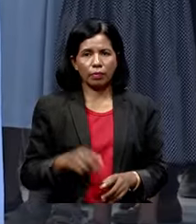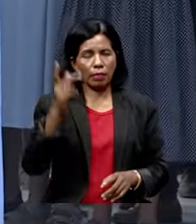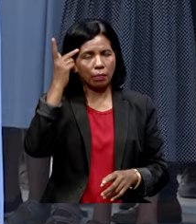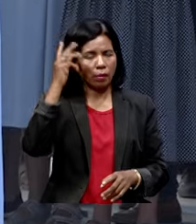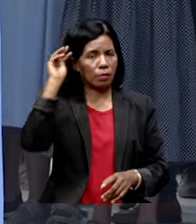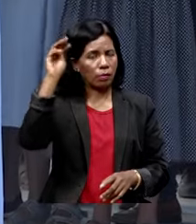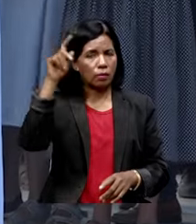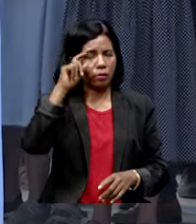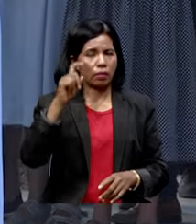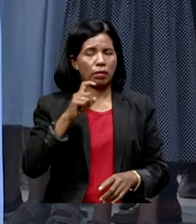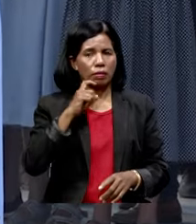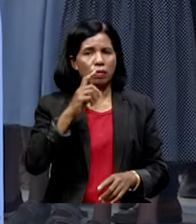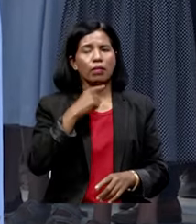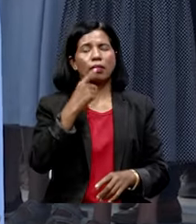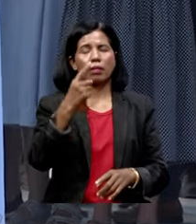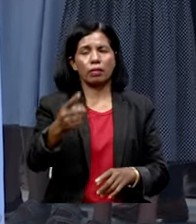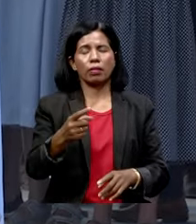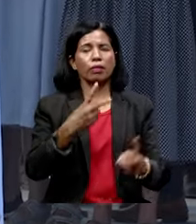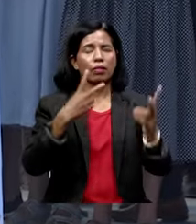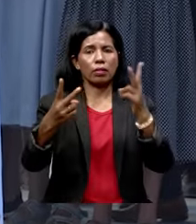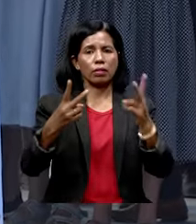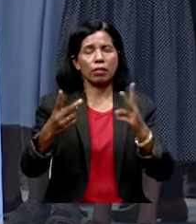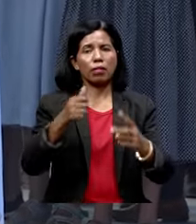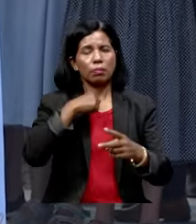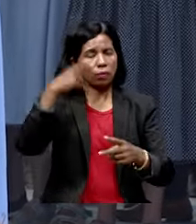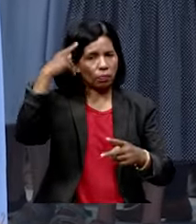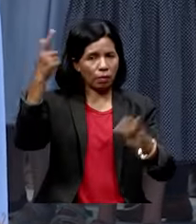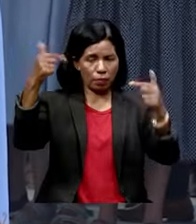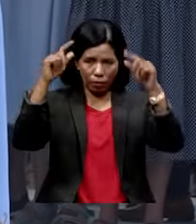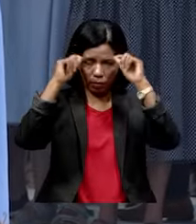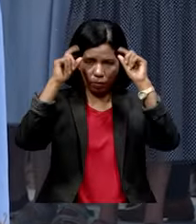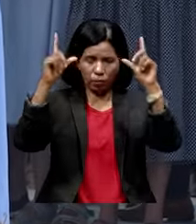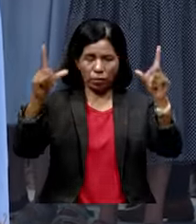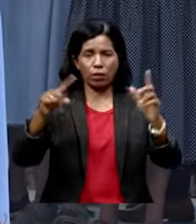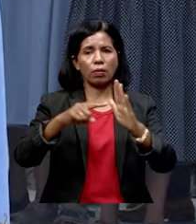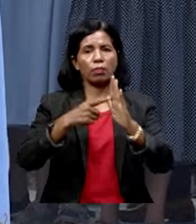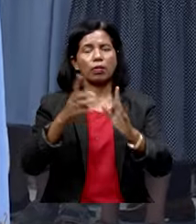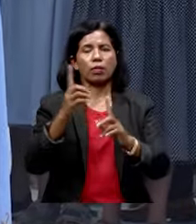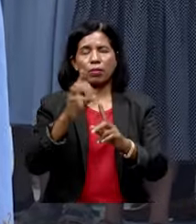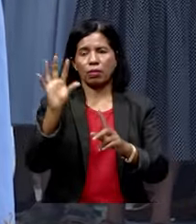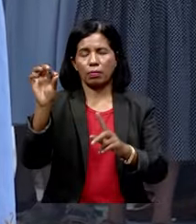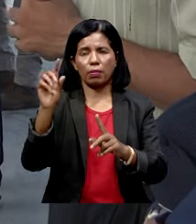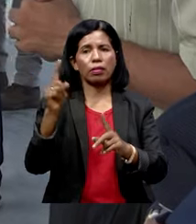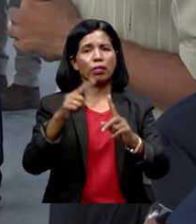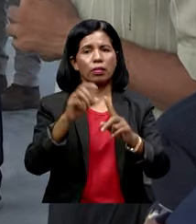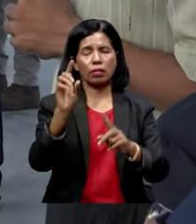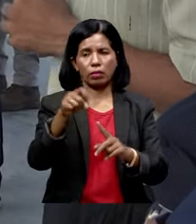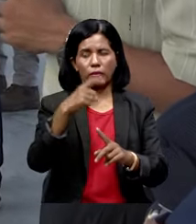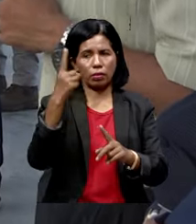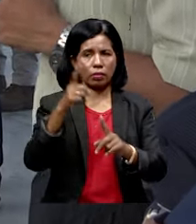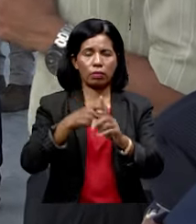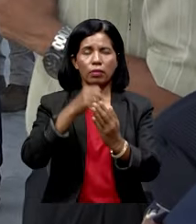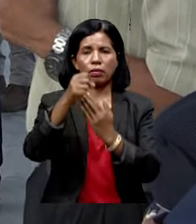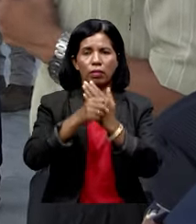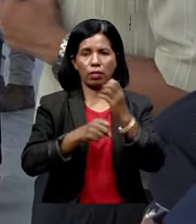Primeiro-ministro Cairala Xanana Guzmão considera a visita ao Papa Francisco em Timor-Leste, Raul Silorancia Toloransano Loresenida Fulan